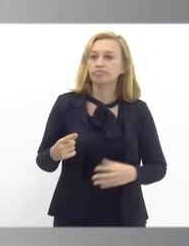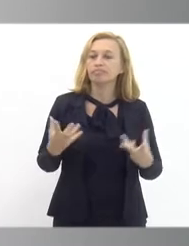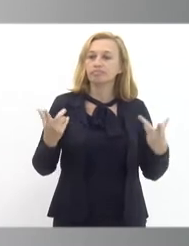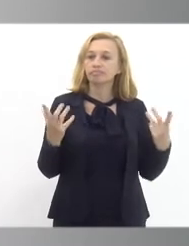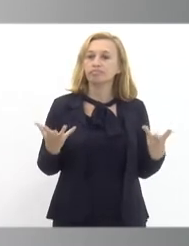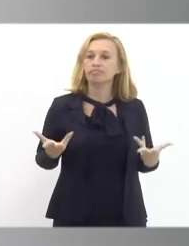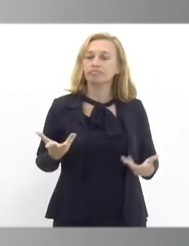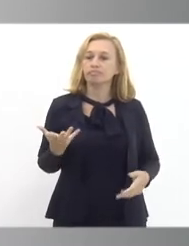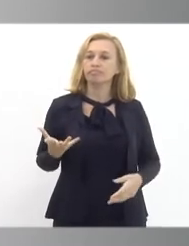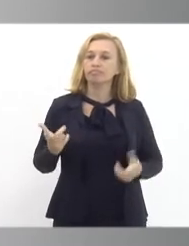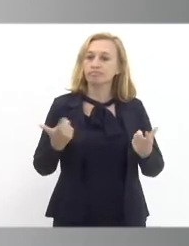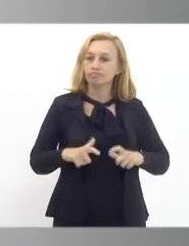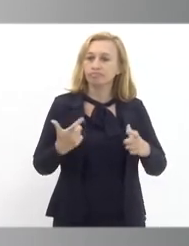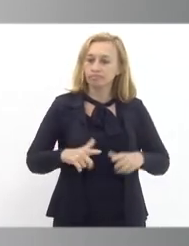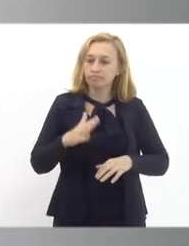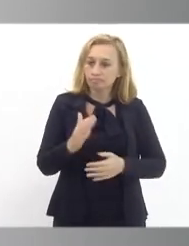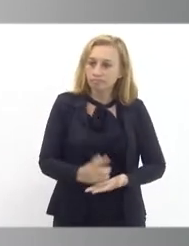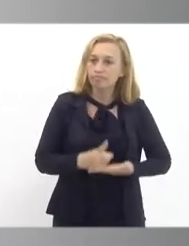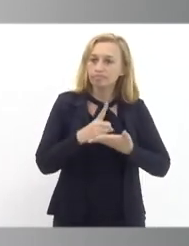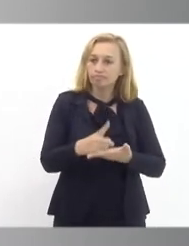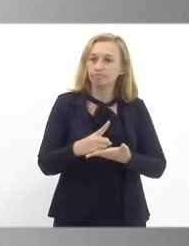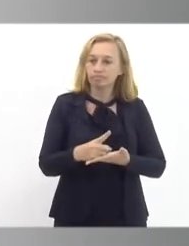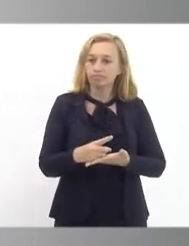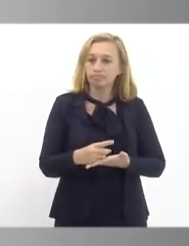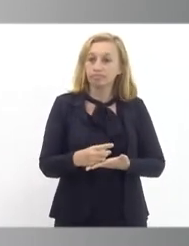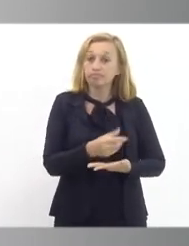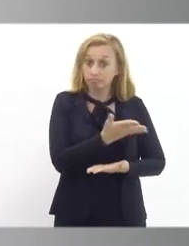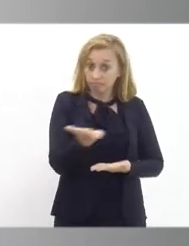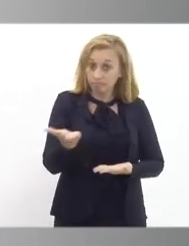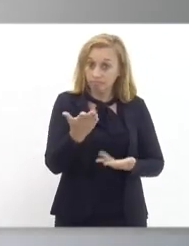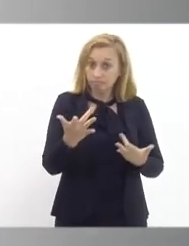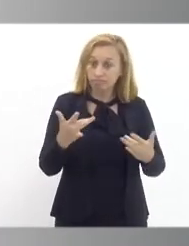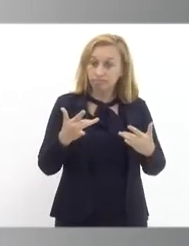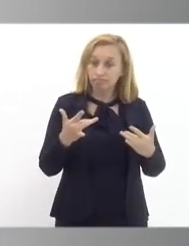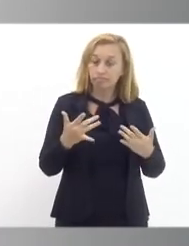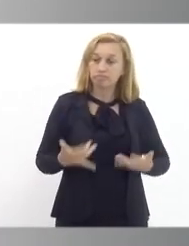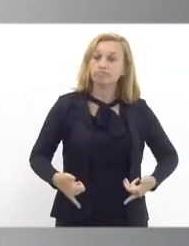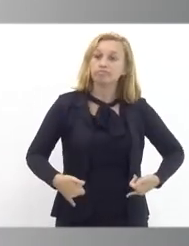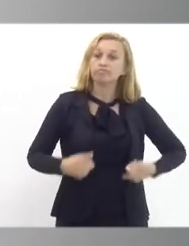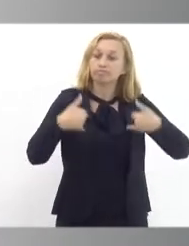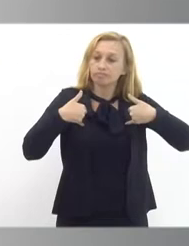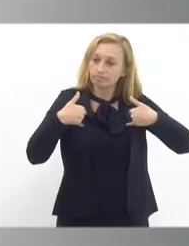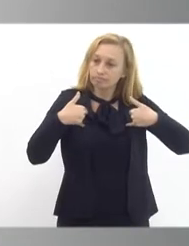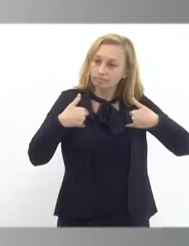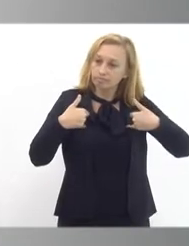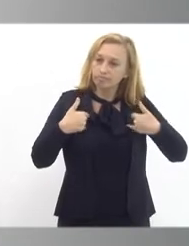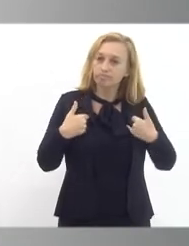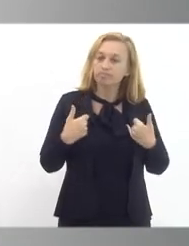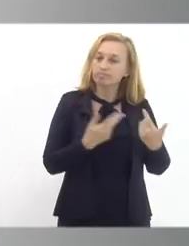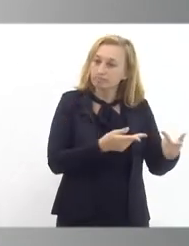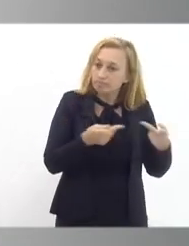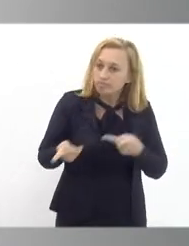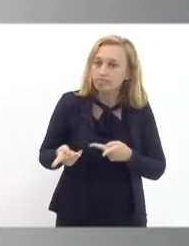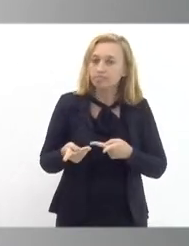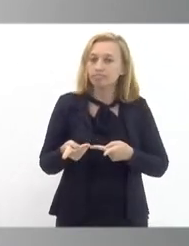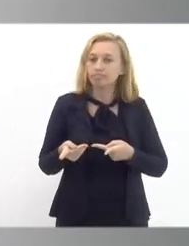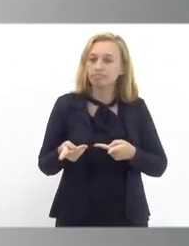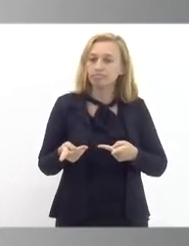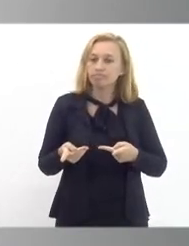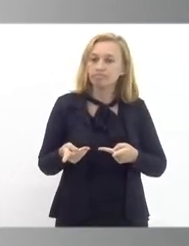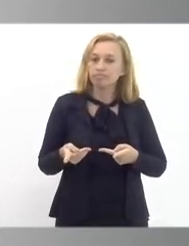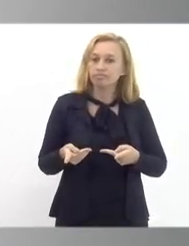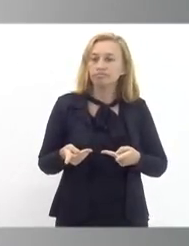salubre, digno, que vocês tenham orgulho de frequentar, que vocês tenham orgulho de